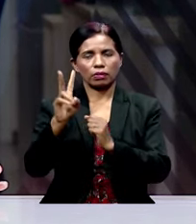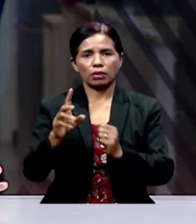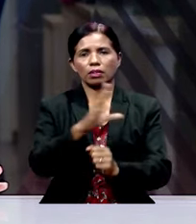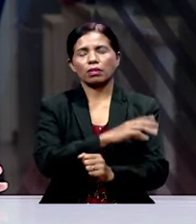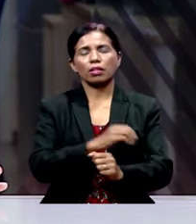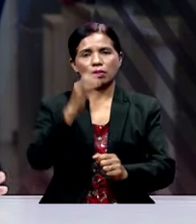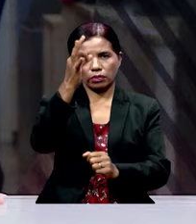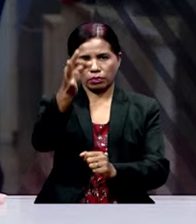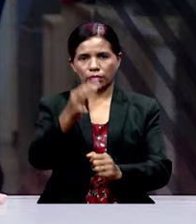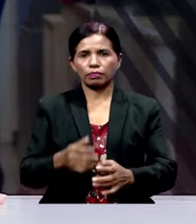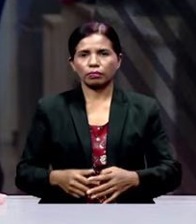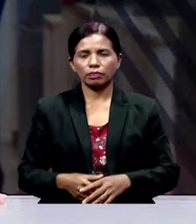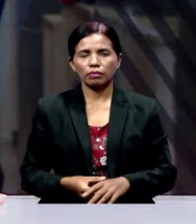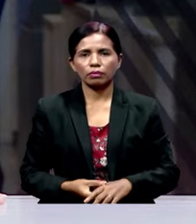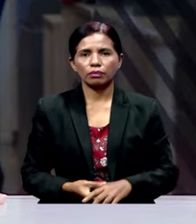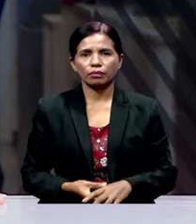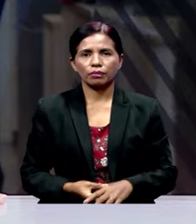e futuru.